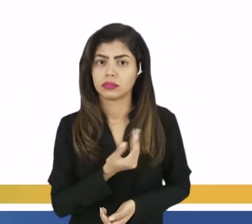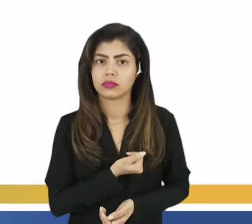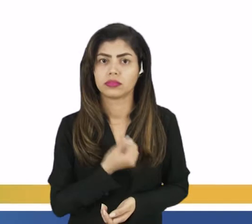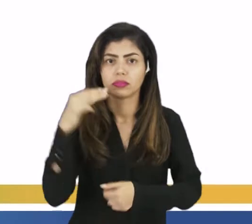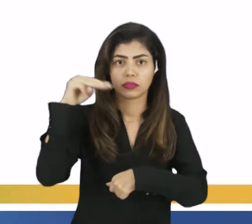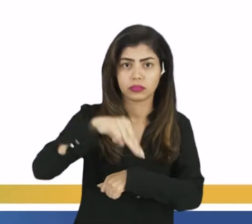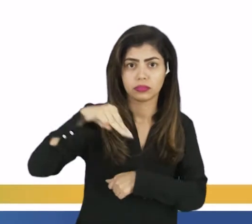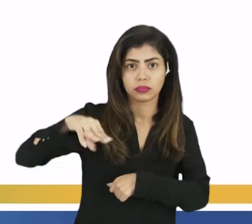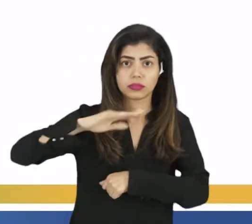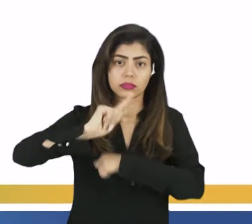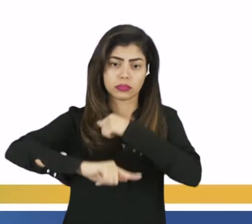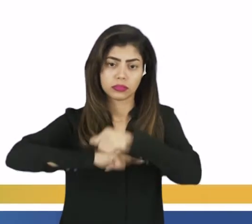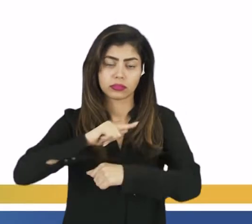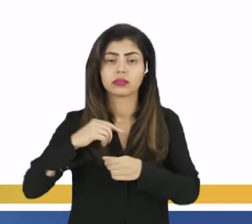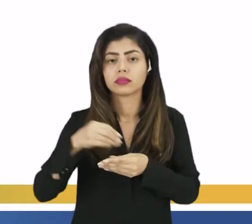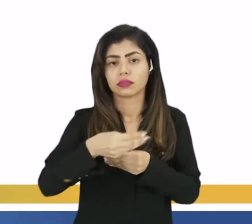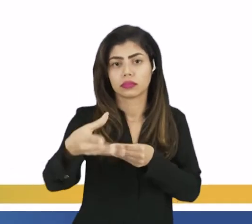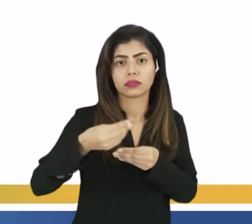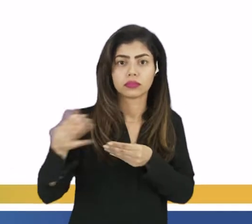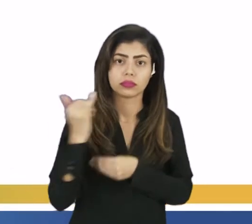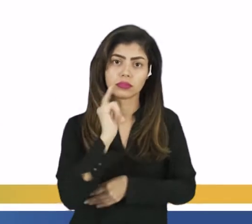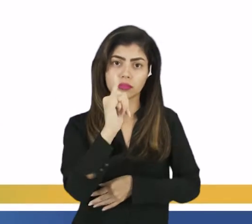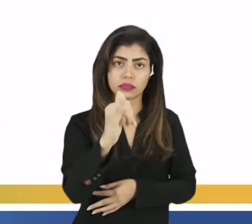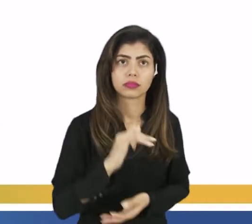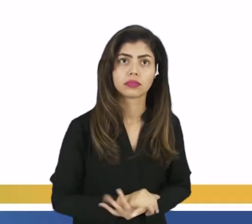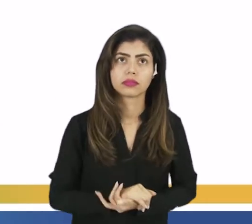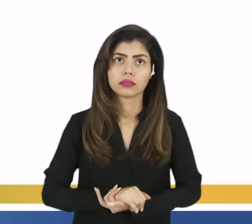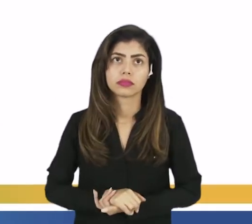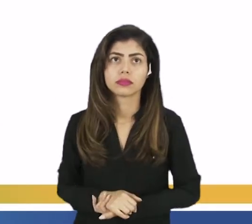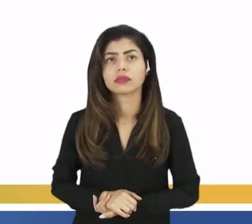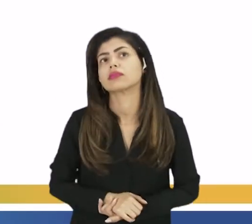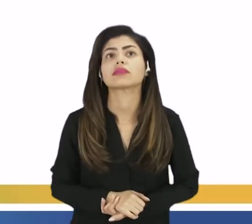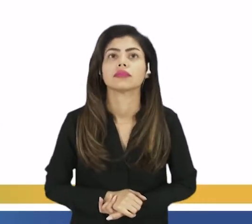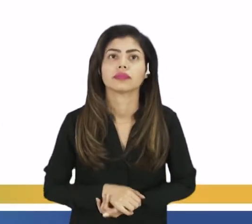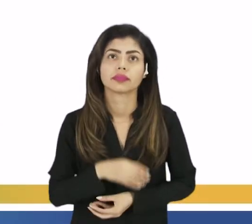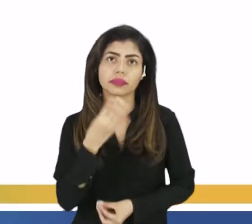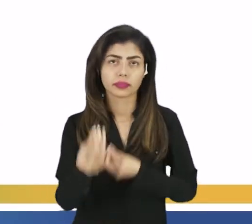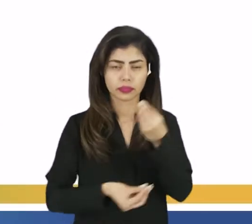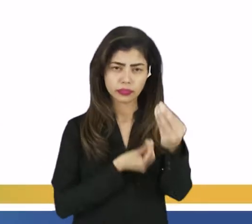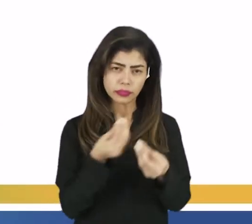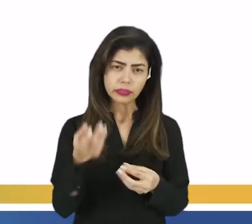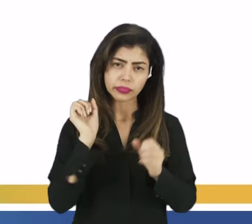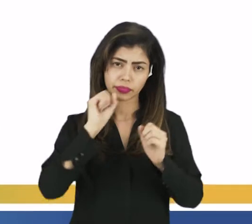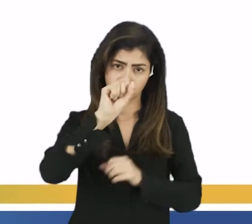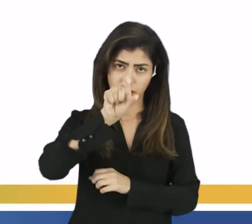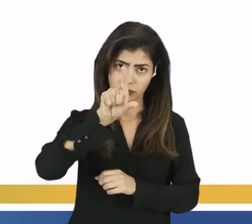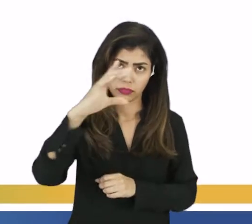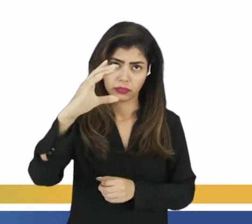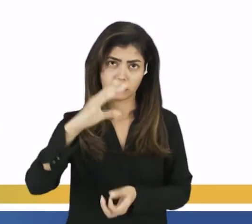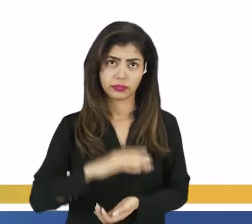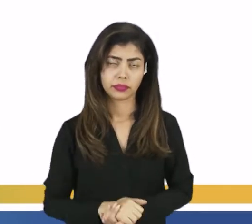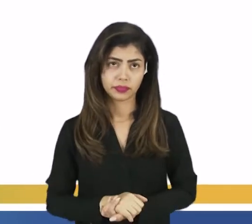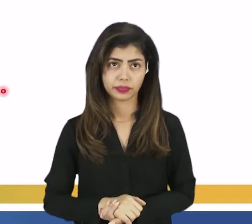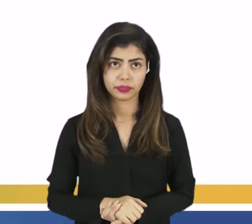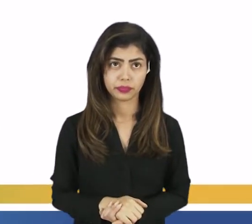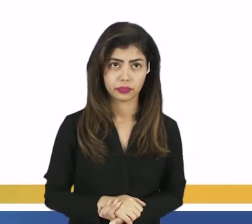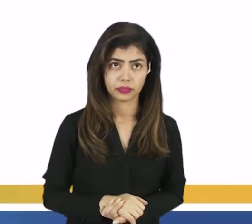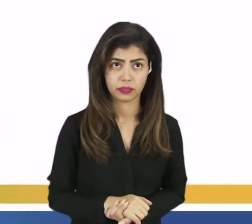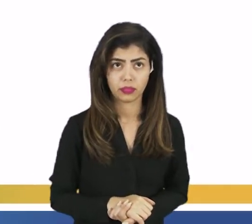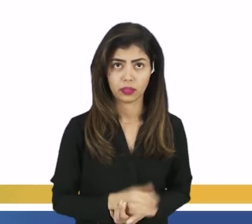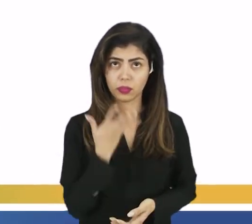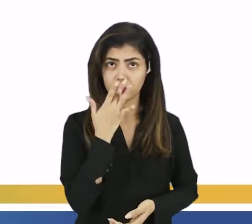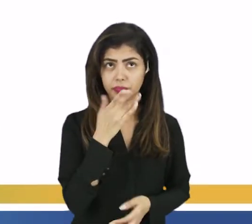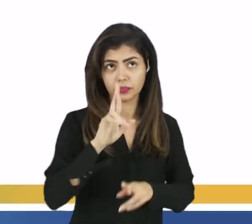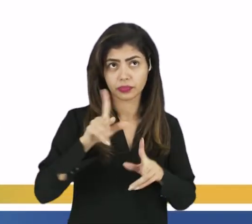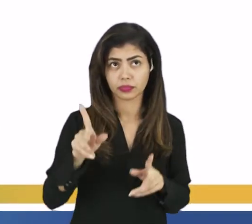de massa atômica e a distribuição eletrônica e como que nós podemos classificar esses elementos químicos